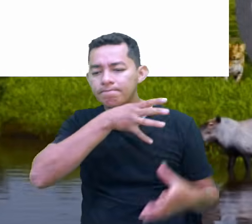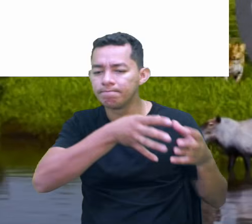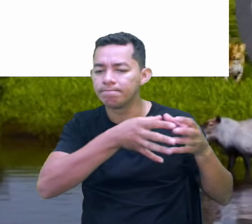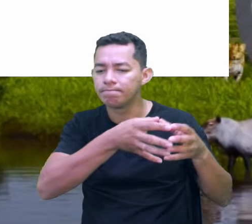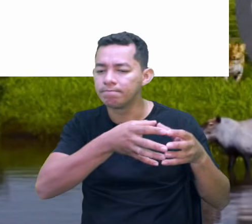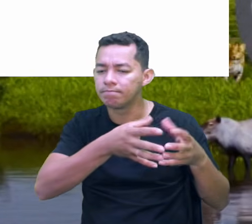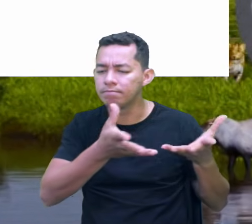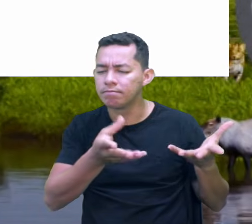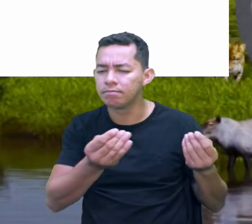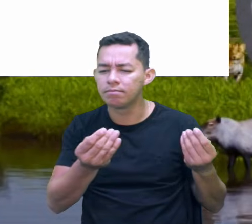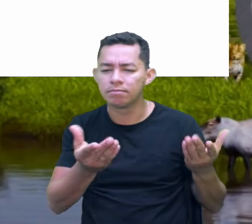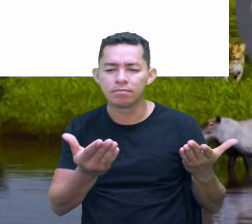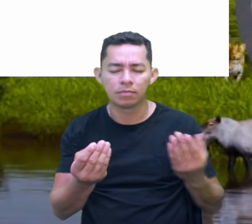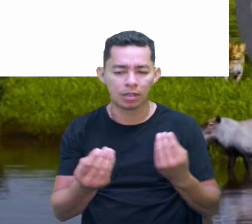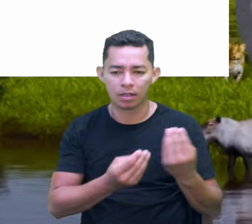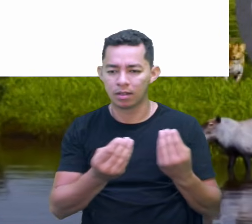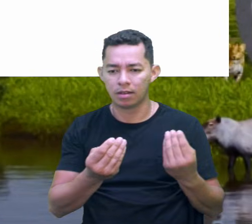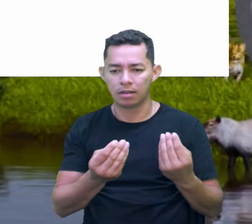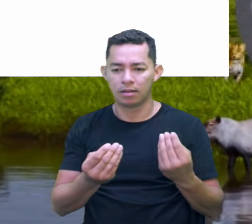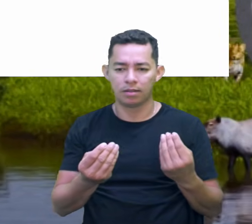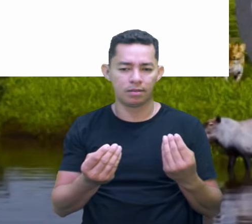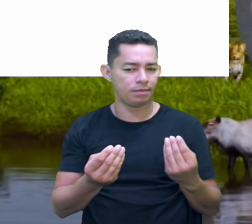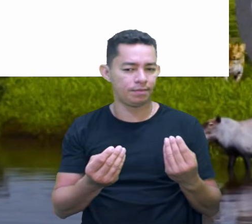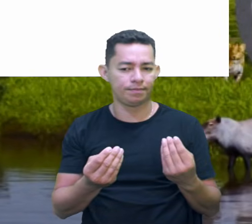vou analisar a espécie e vou